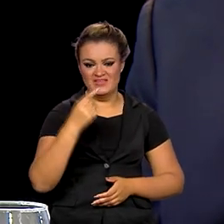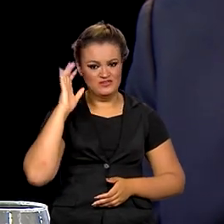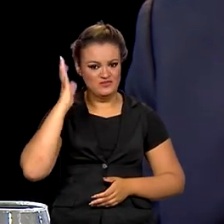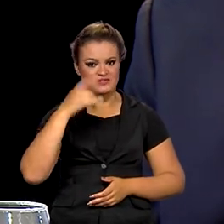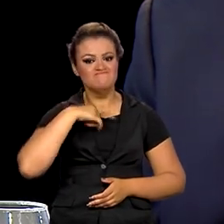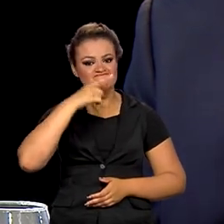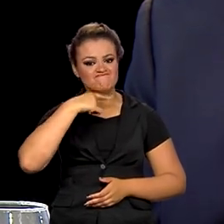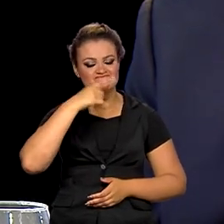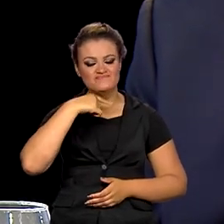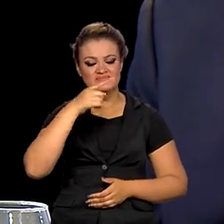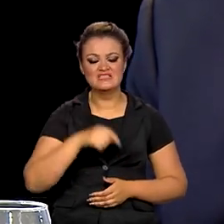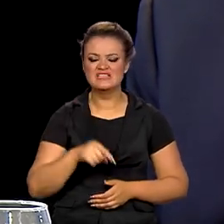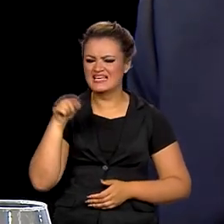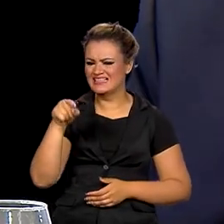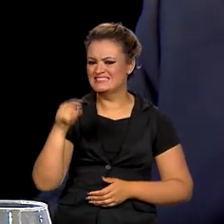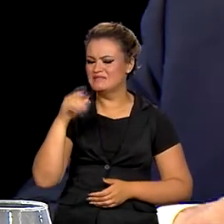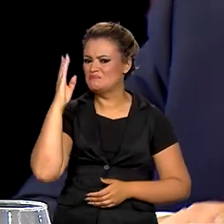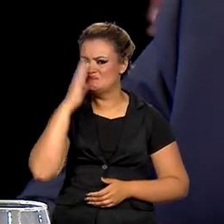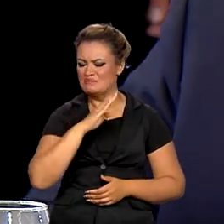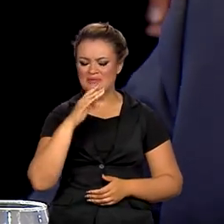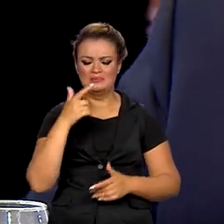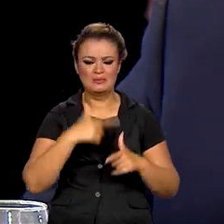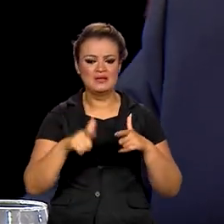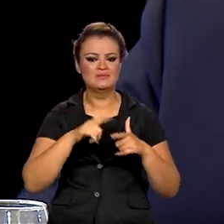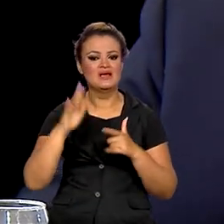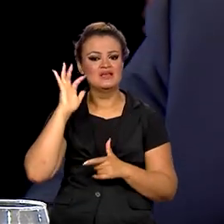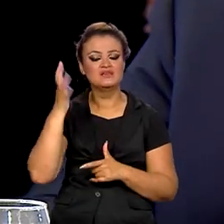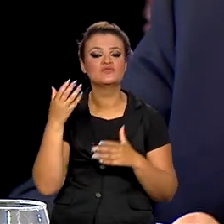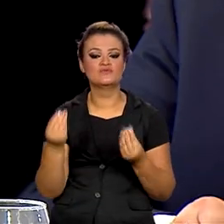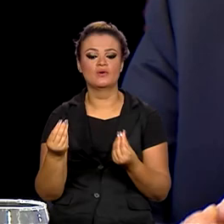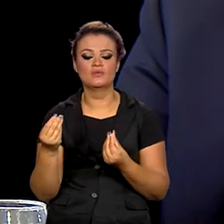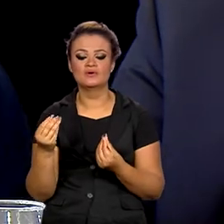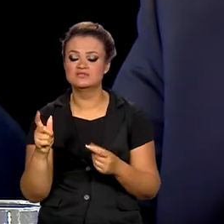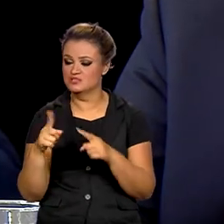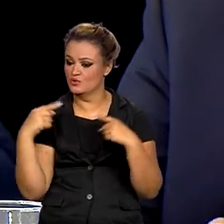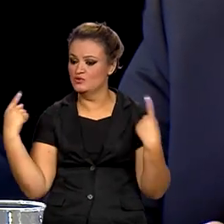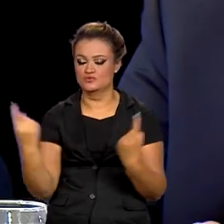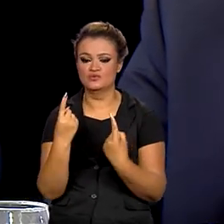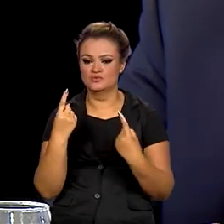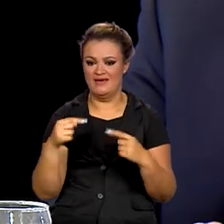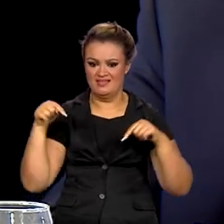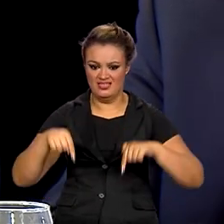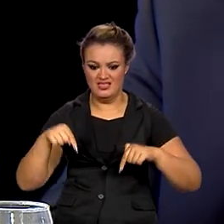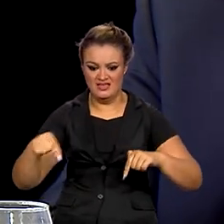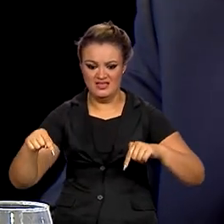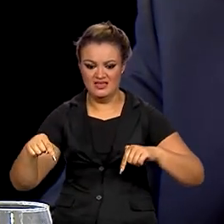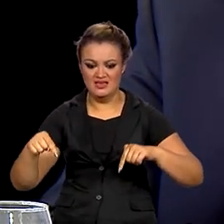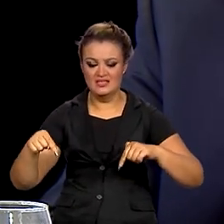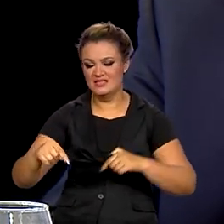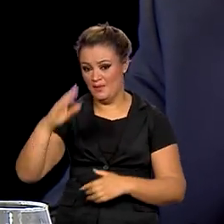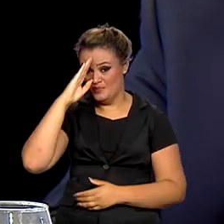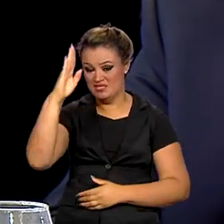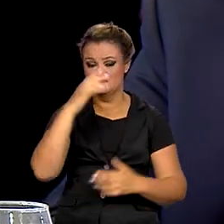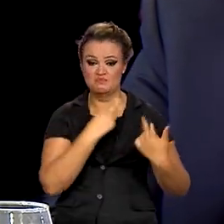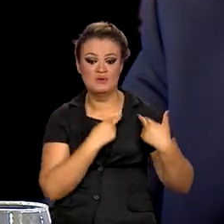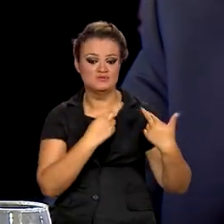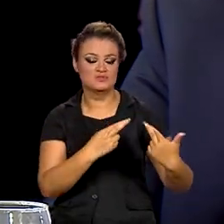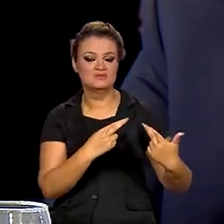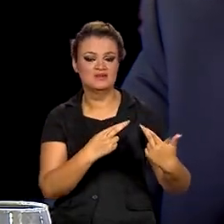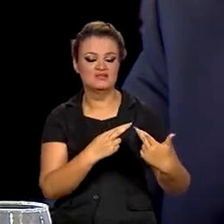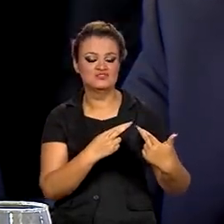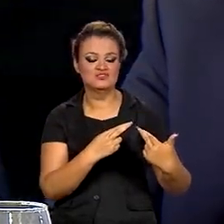mal. Esse mal só será vencido se nós todos que estamos nessa sala, que temos a principal